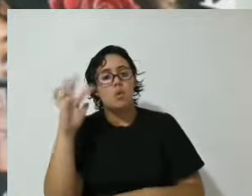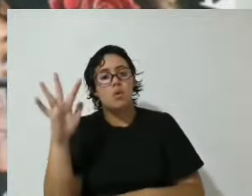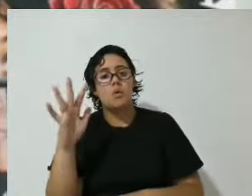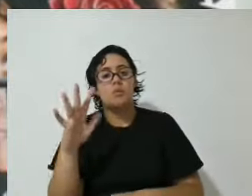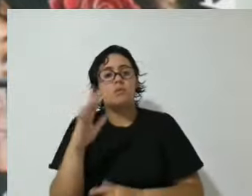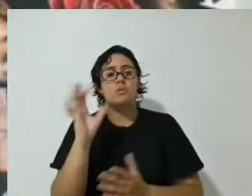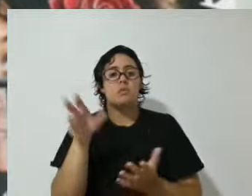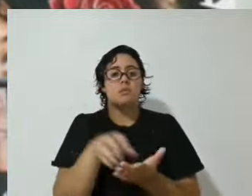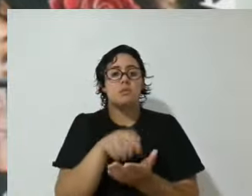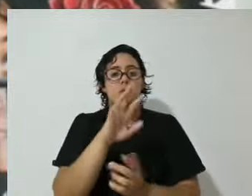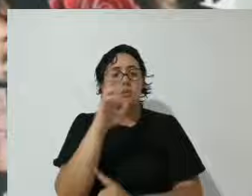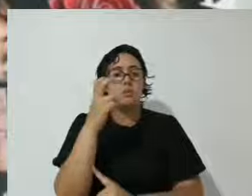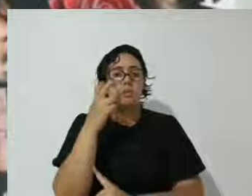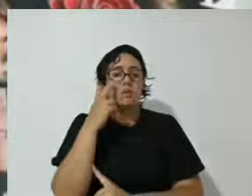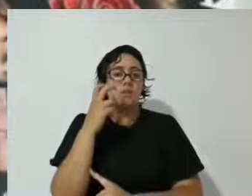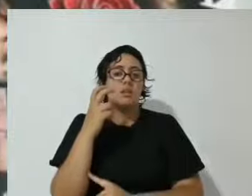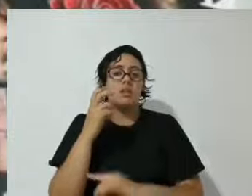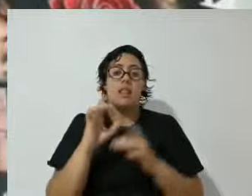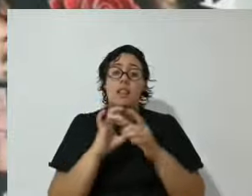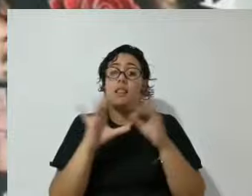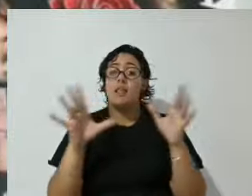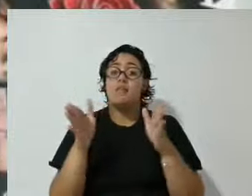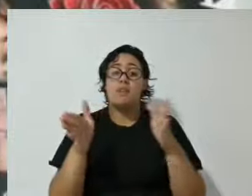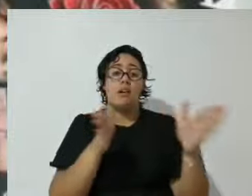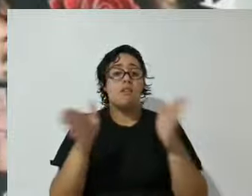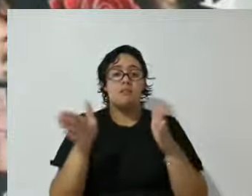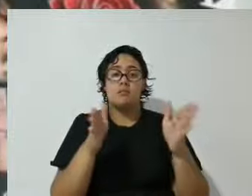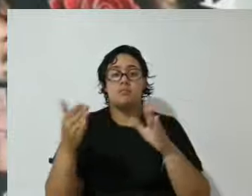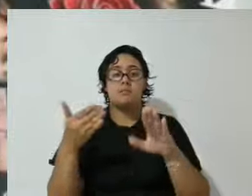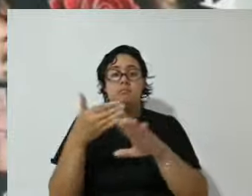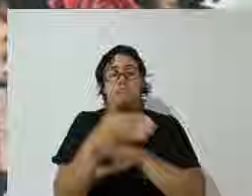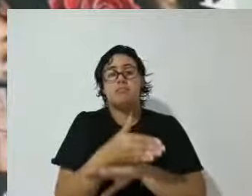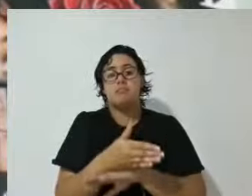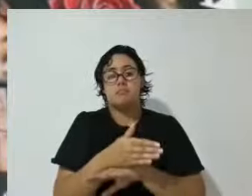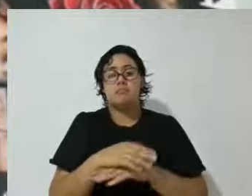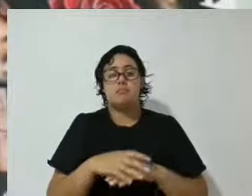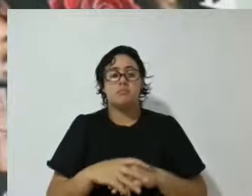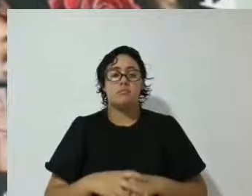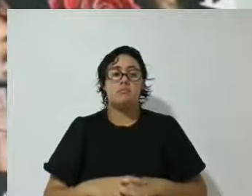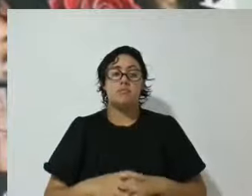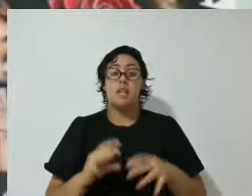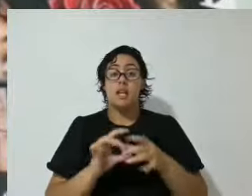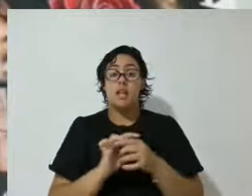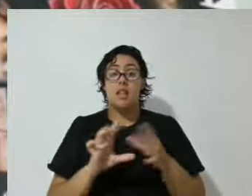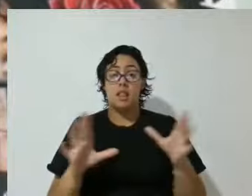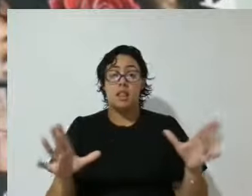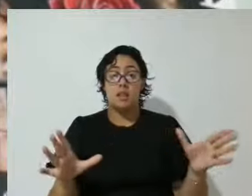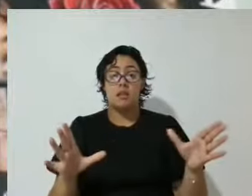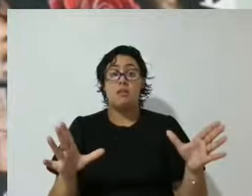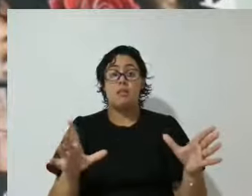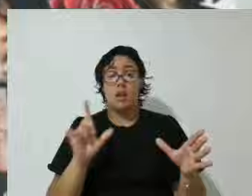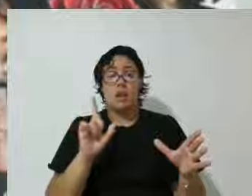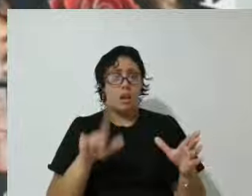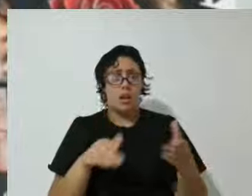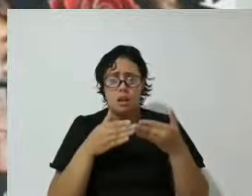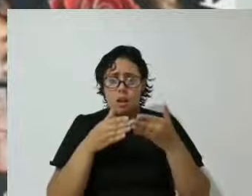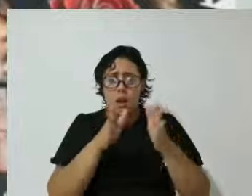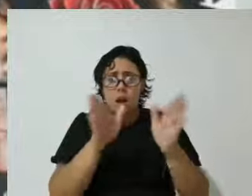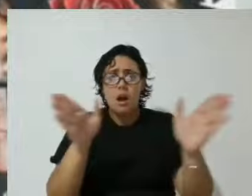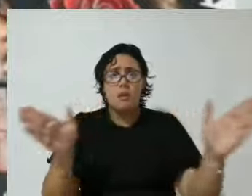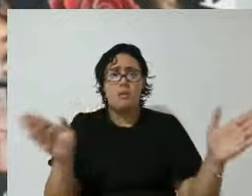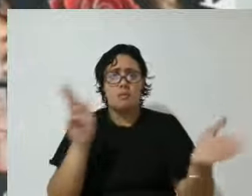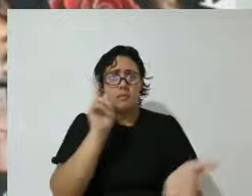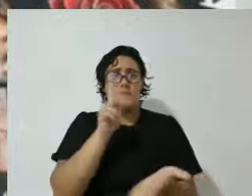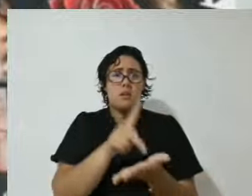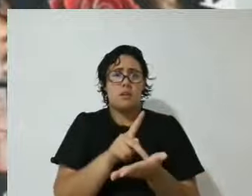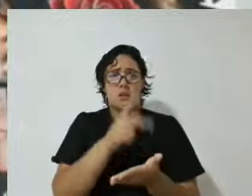que seja de livre acesso. E quando eu falo livre, é no sentido mais amplo do termo, que as pessoas possam